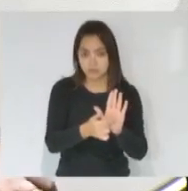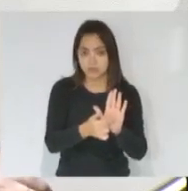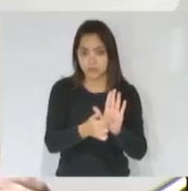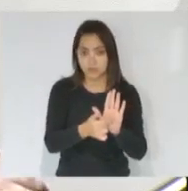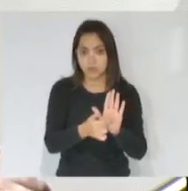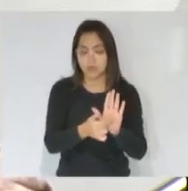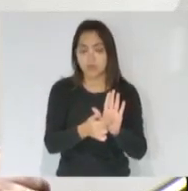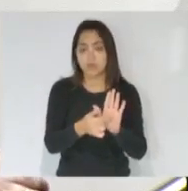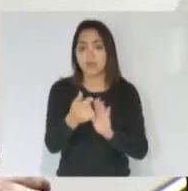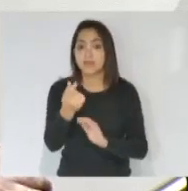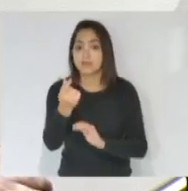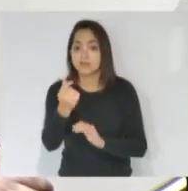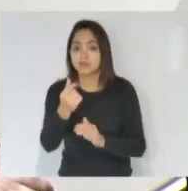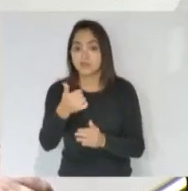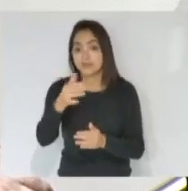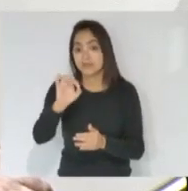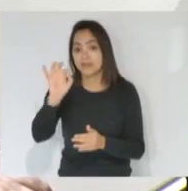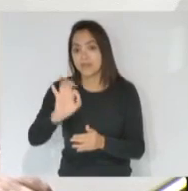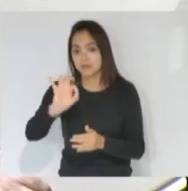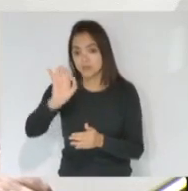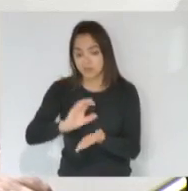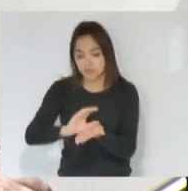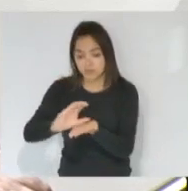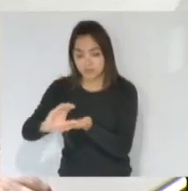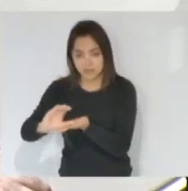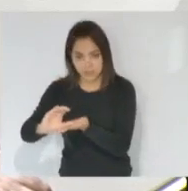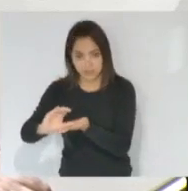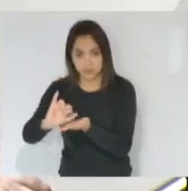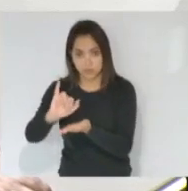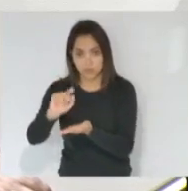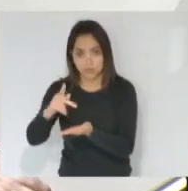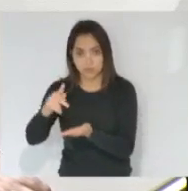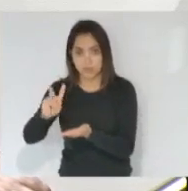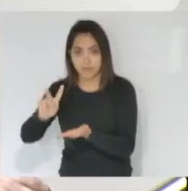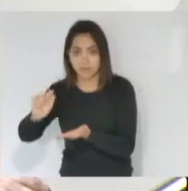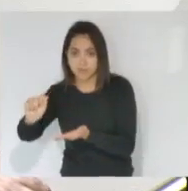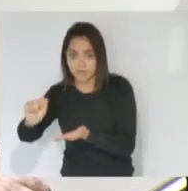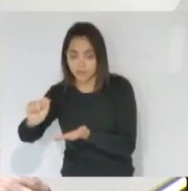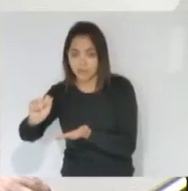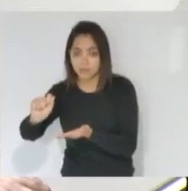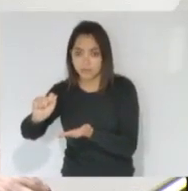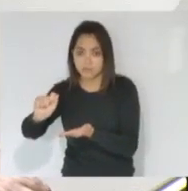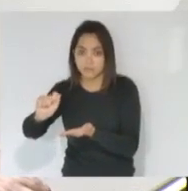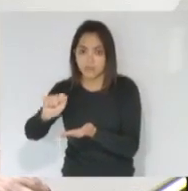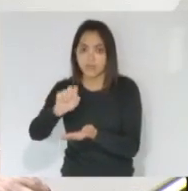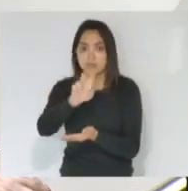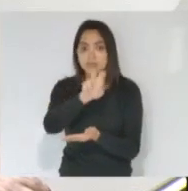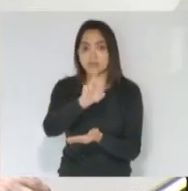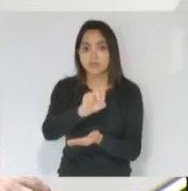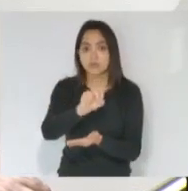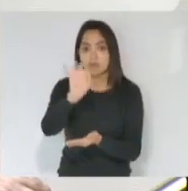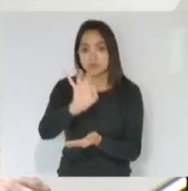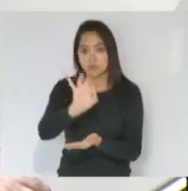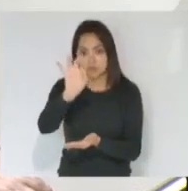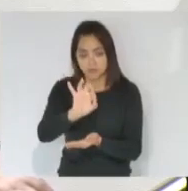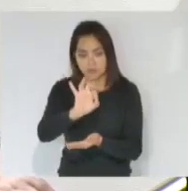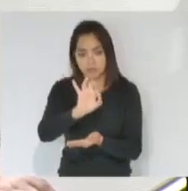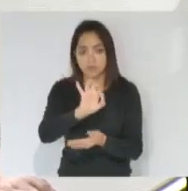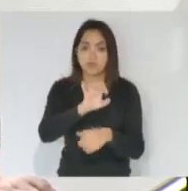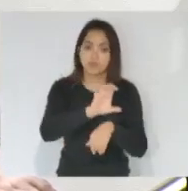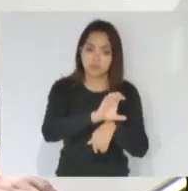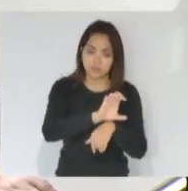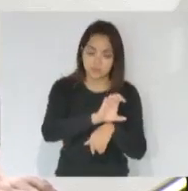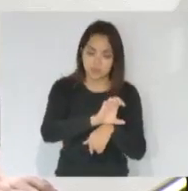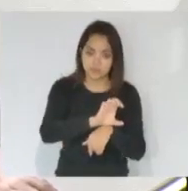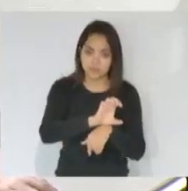destina 10% dos recursos do IPVA, aquela parte dos 50% do Estado. Pois muito